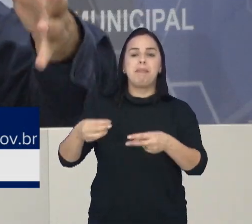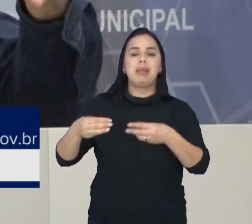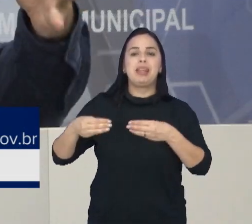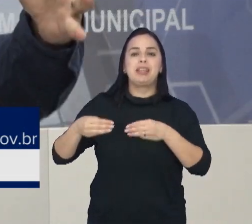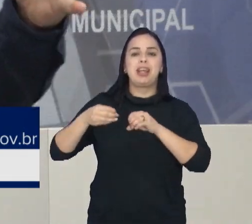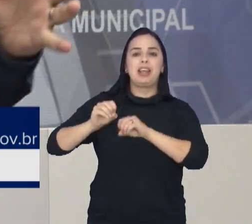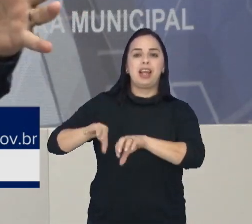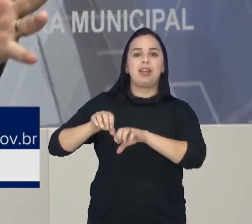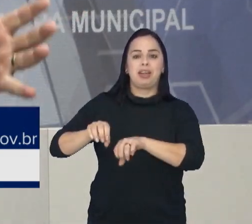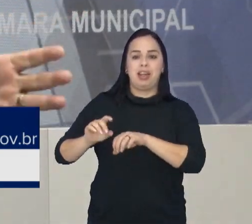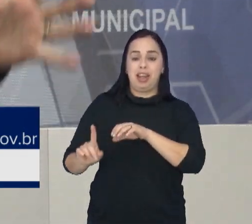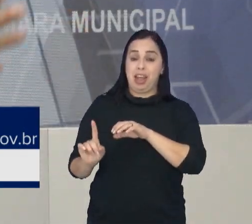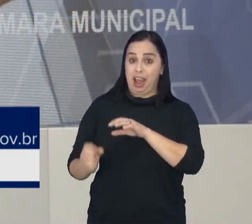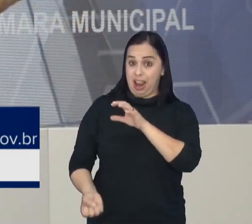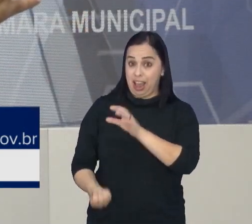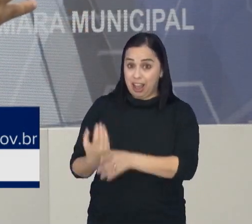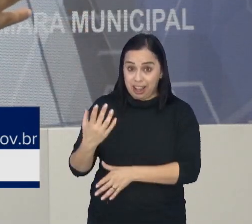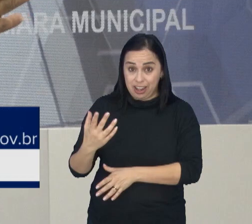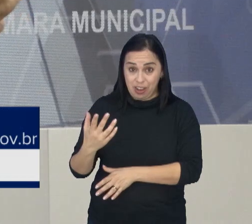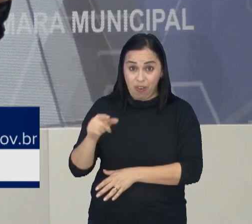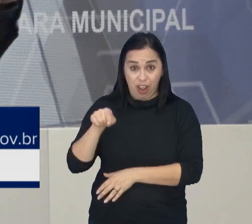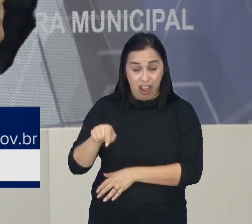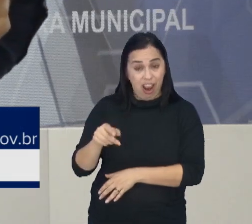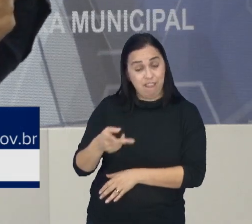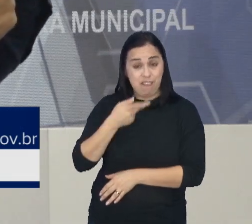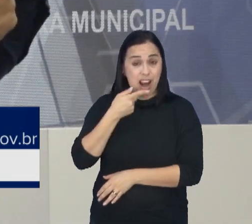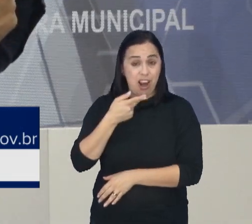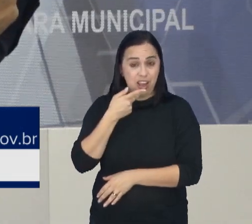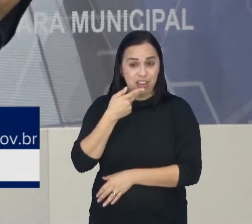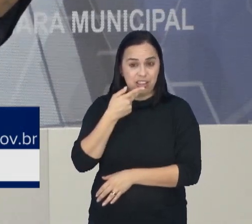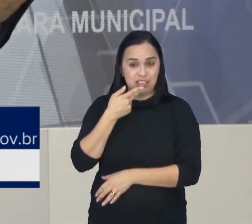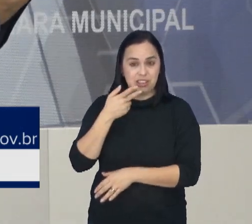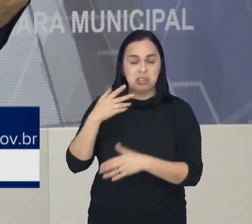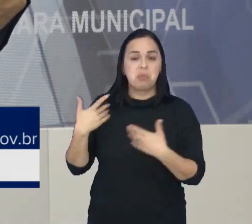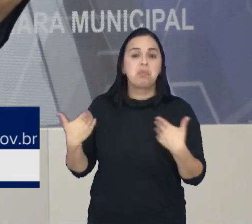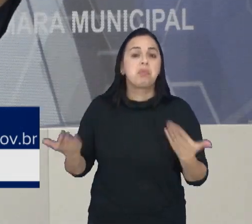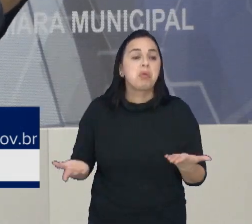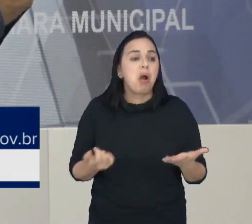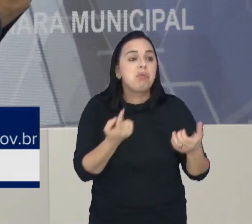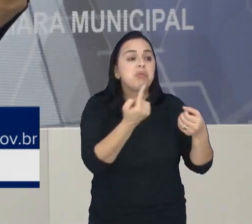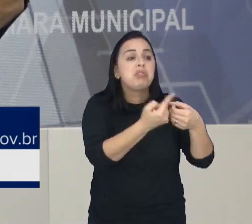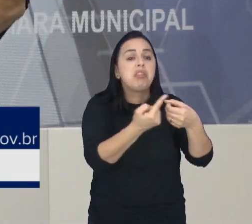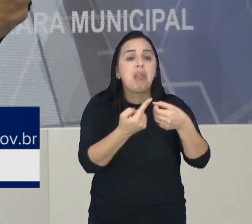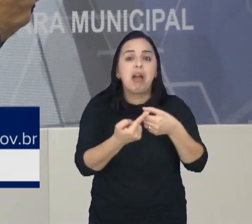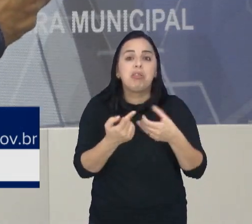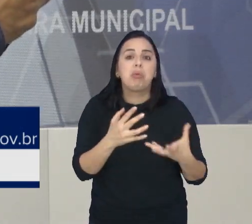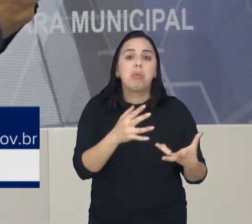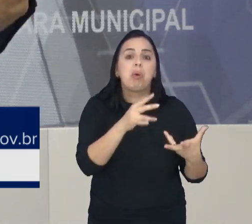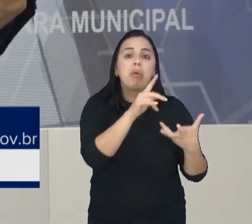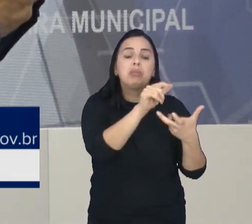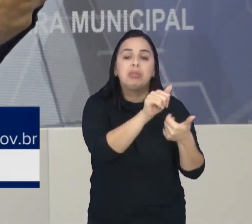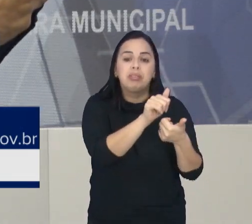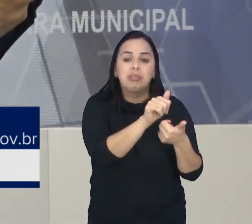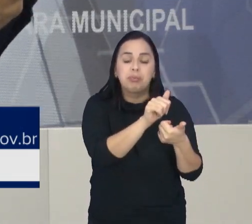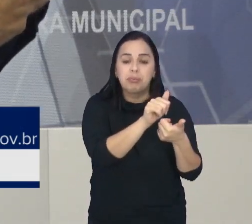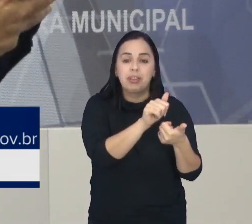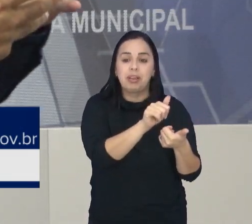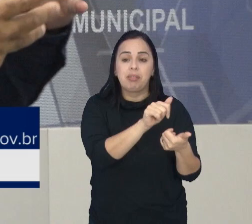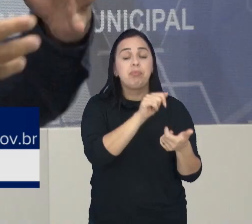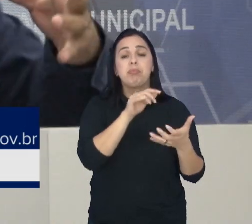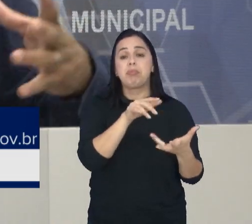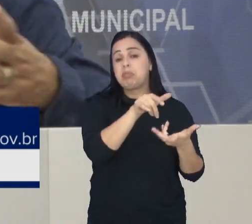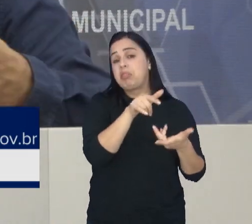porque ela criou aqui na sua fala, eu quero que ela me diga em qual cidade do planeta tem esse tipo de